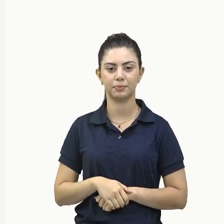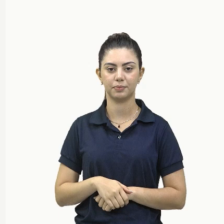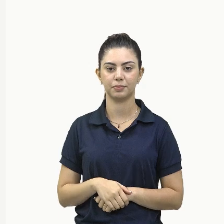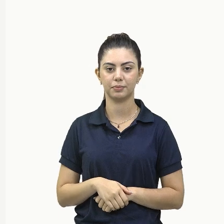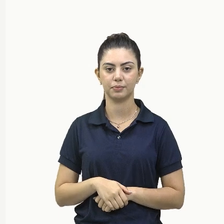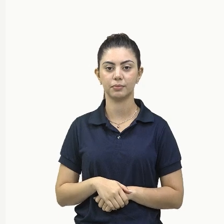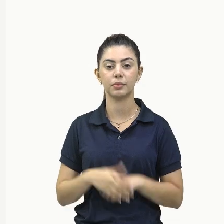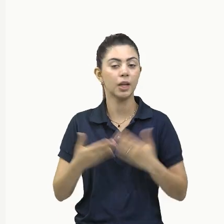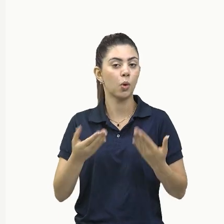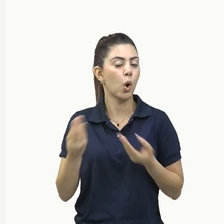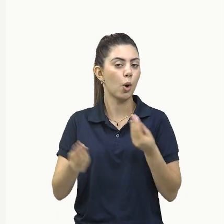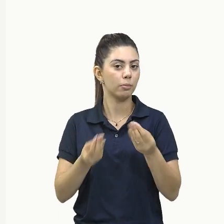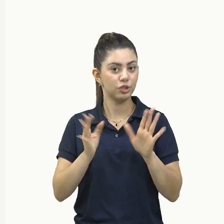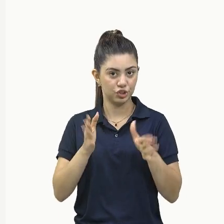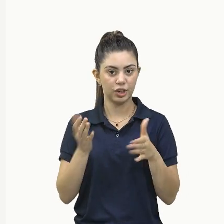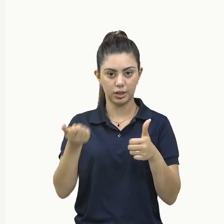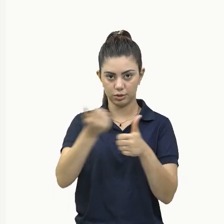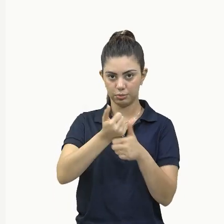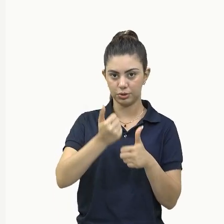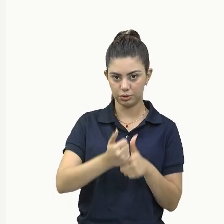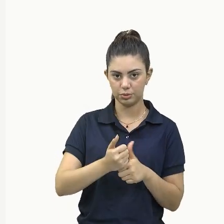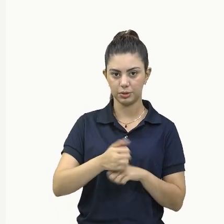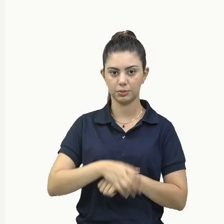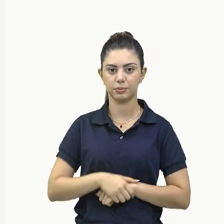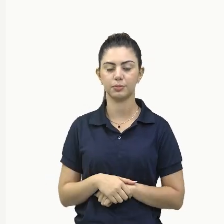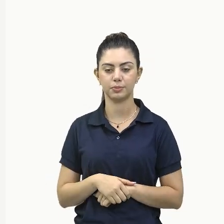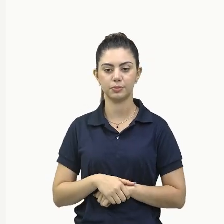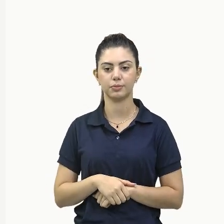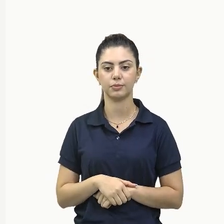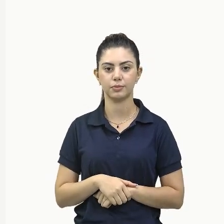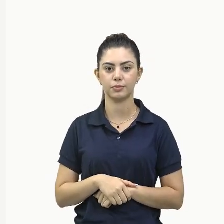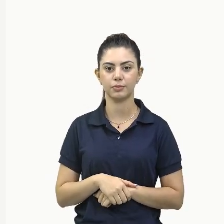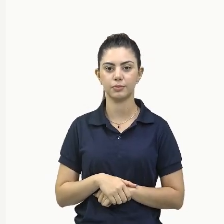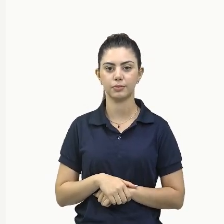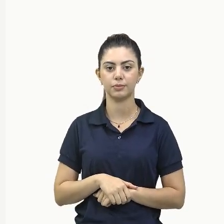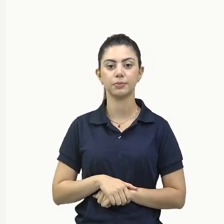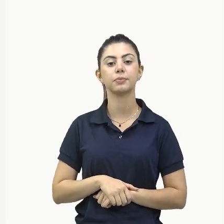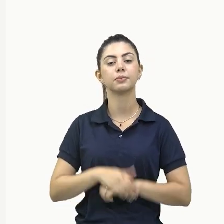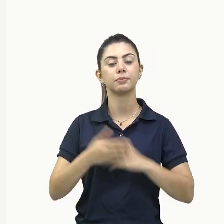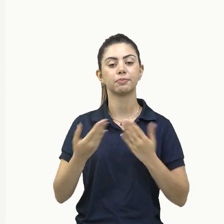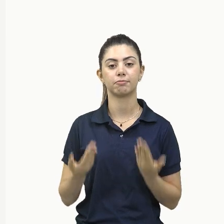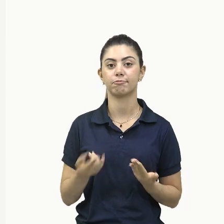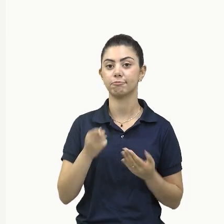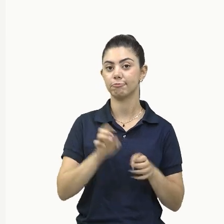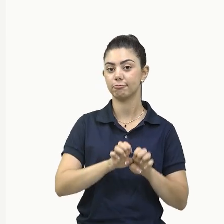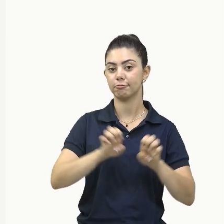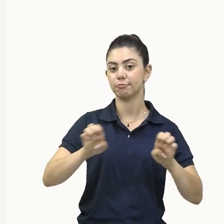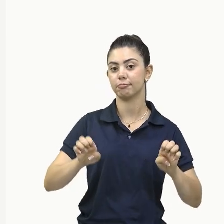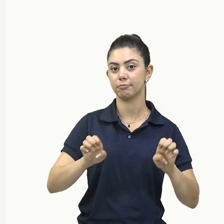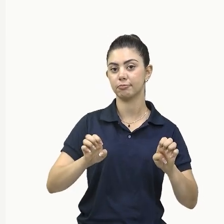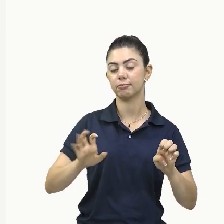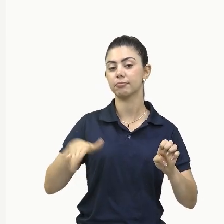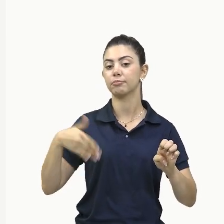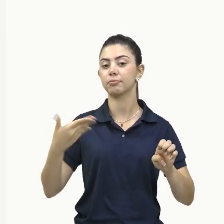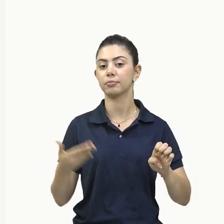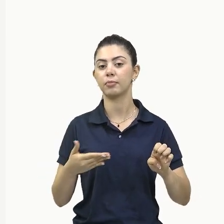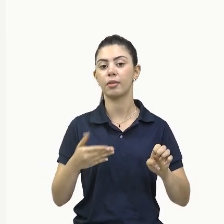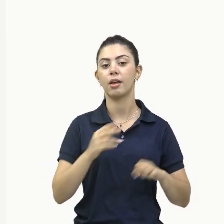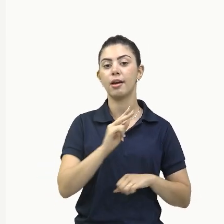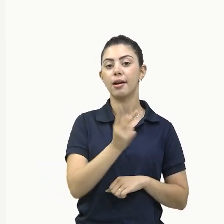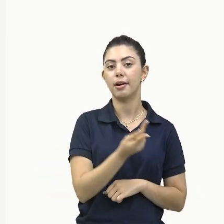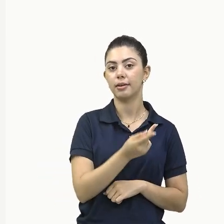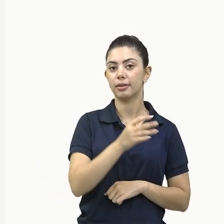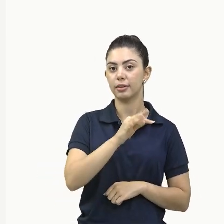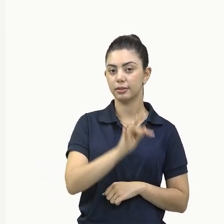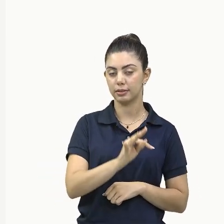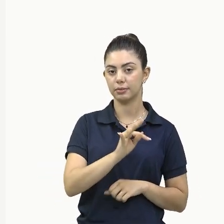Aí nós vamos ter o seguinte, né? Olha só. A equação dada é H de T,